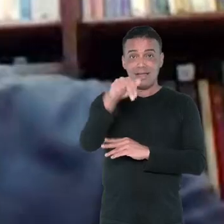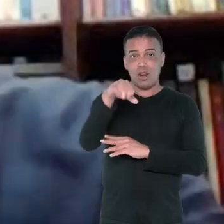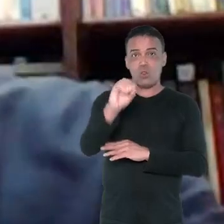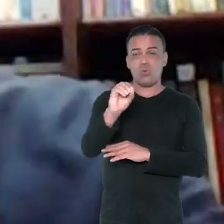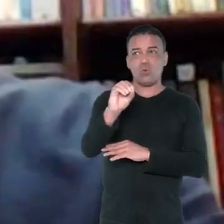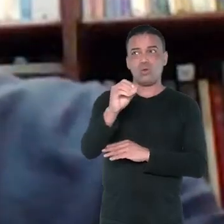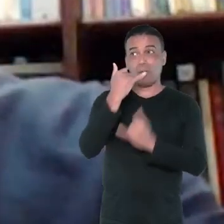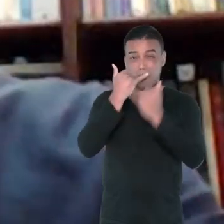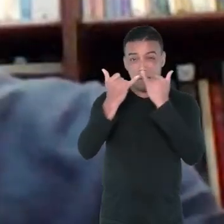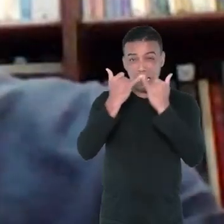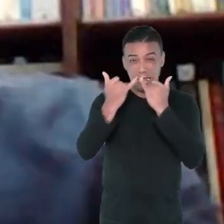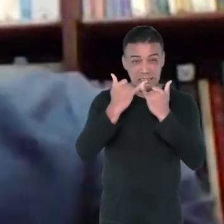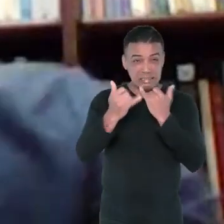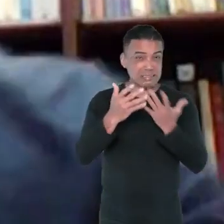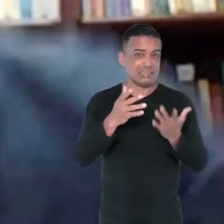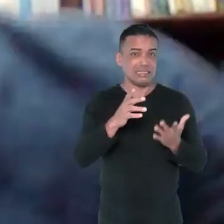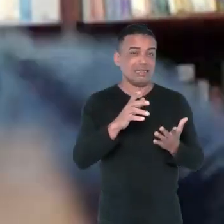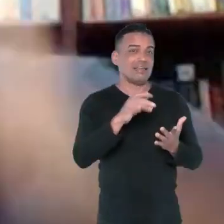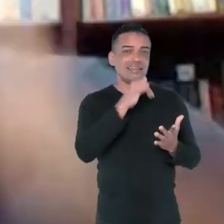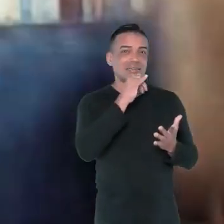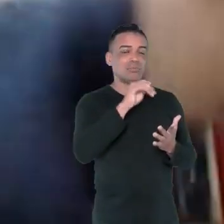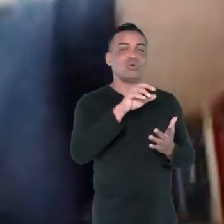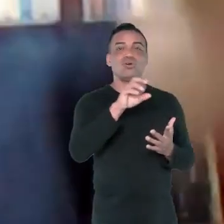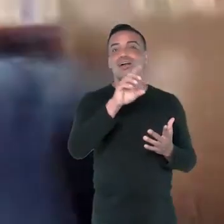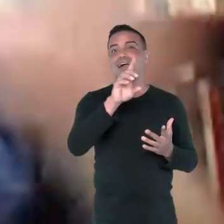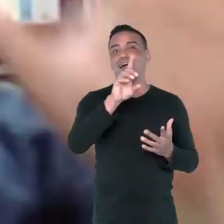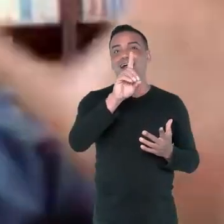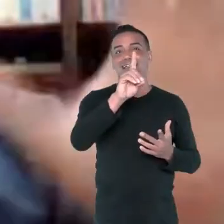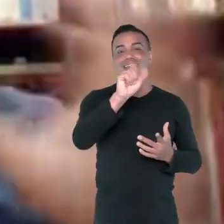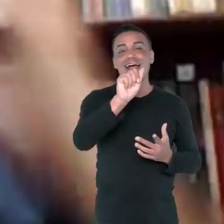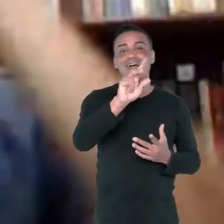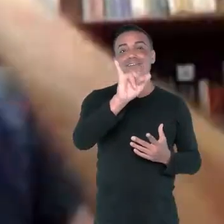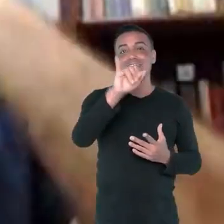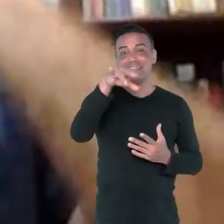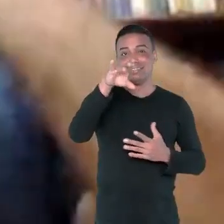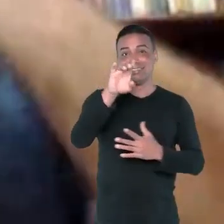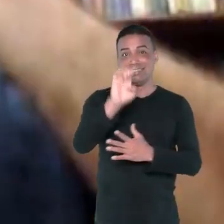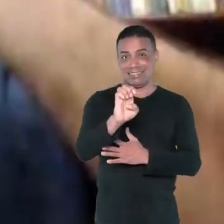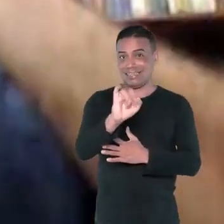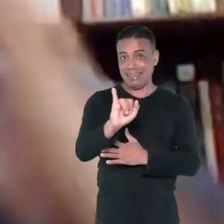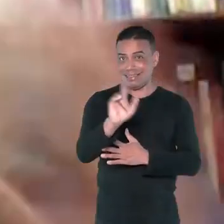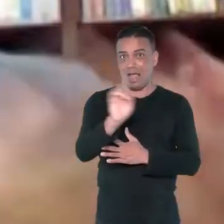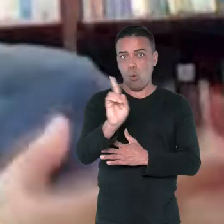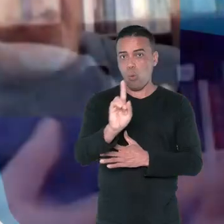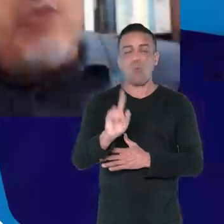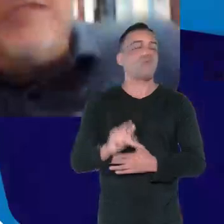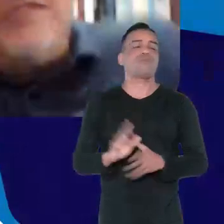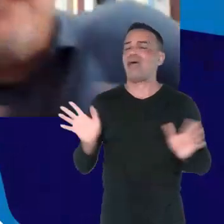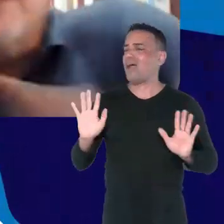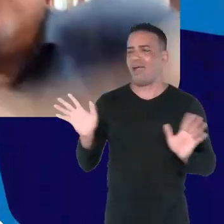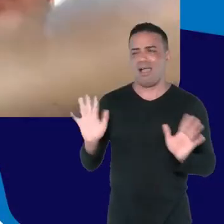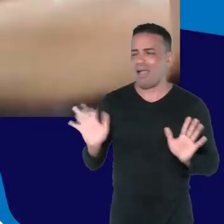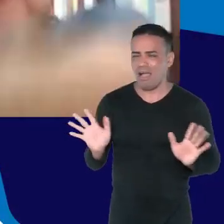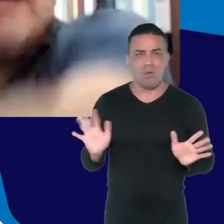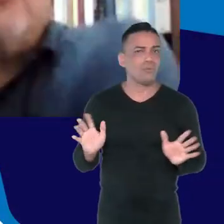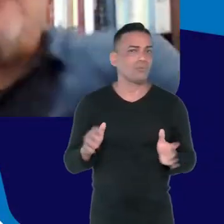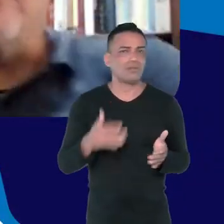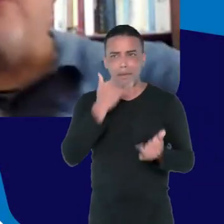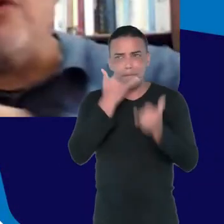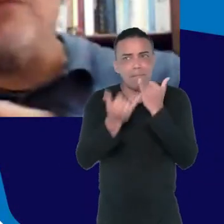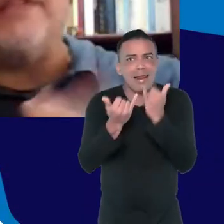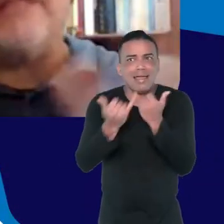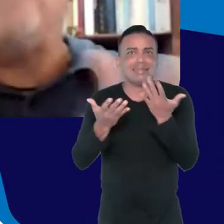de Código da Vinci, não, né? O pessoal falou, não, porque a coisa vai sendo levada de